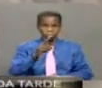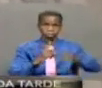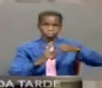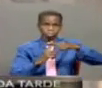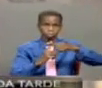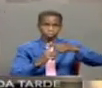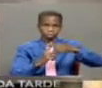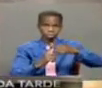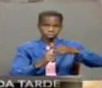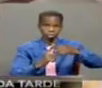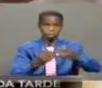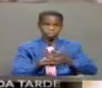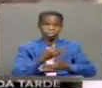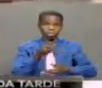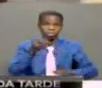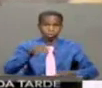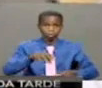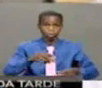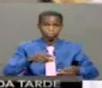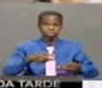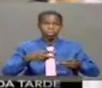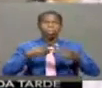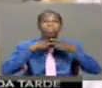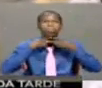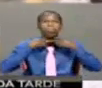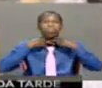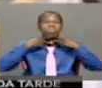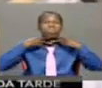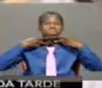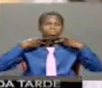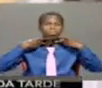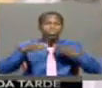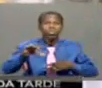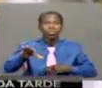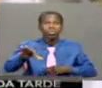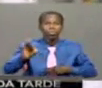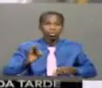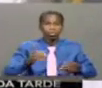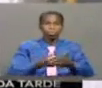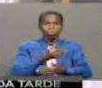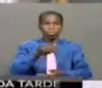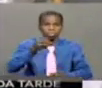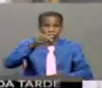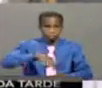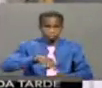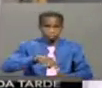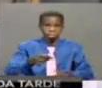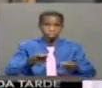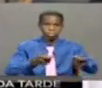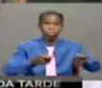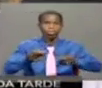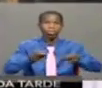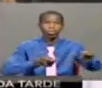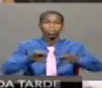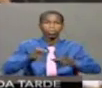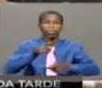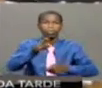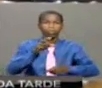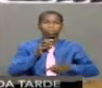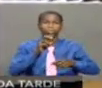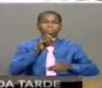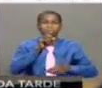o Santo Padre este ano nomeia Camudo para dirigir esta Diocese. E este é o momento